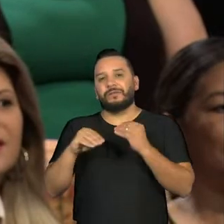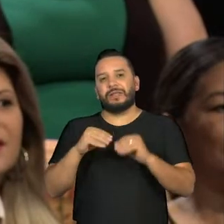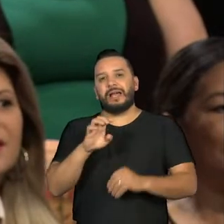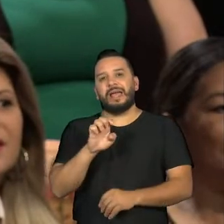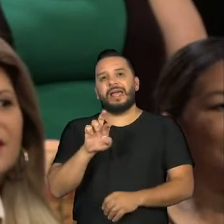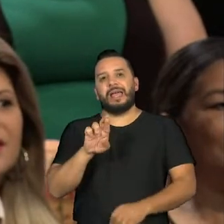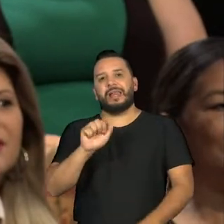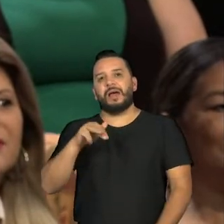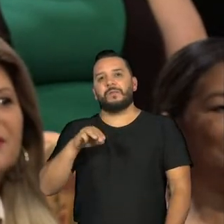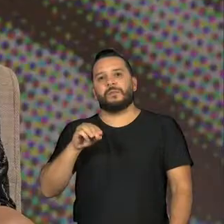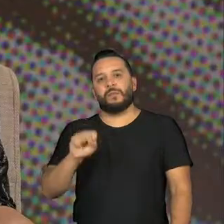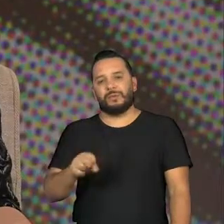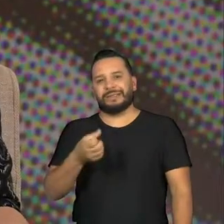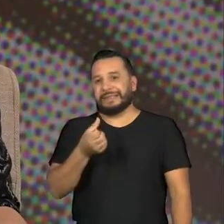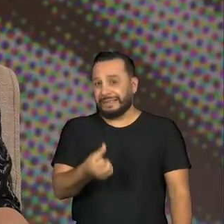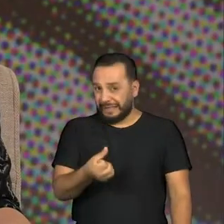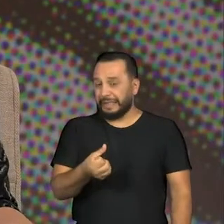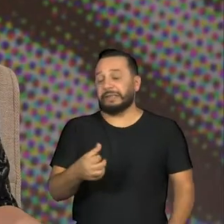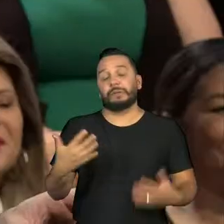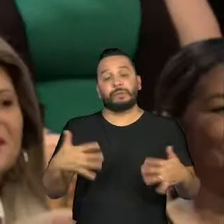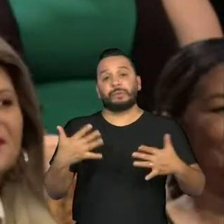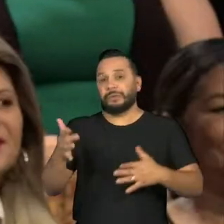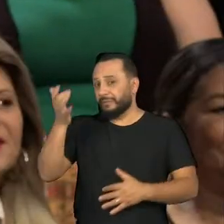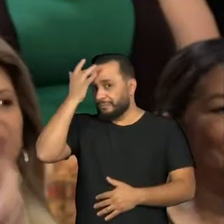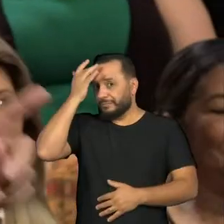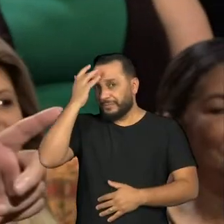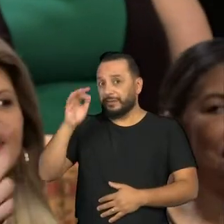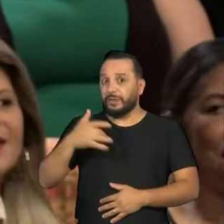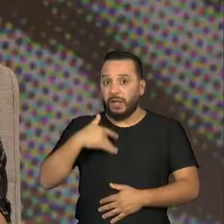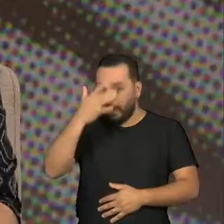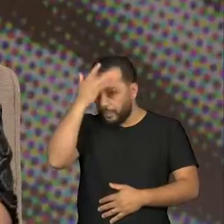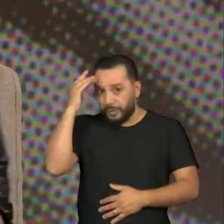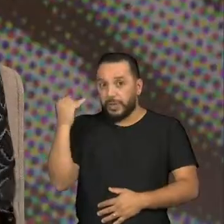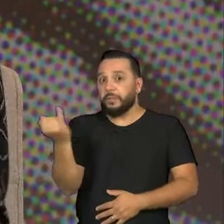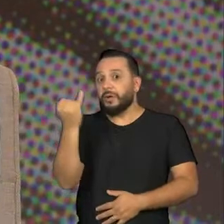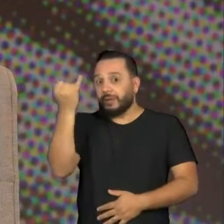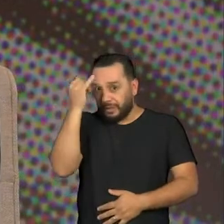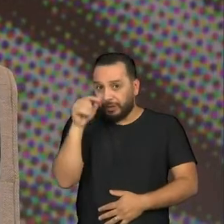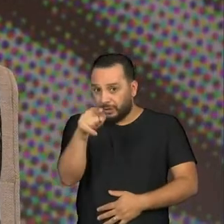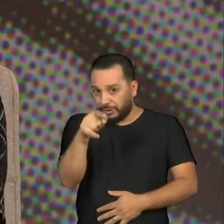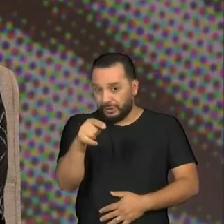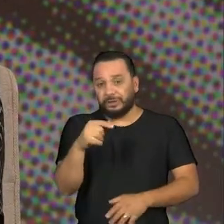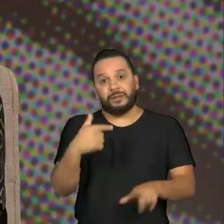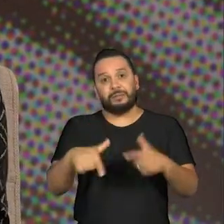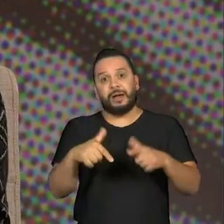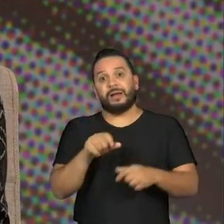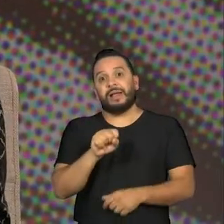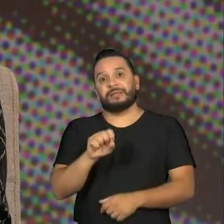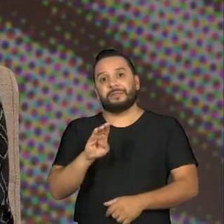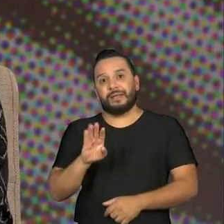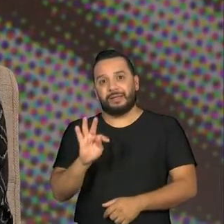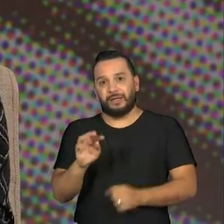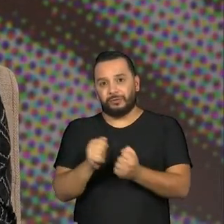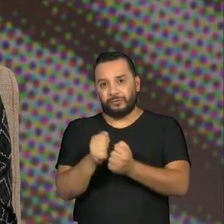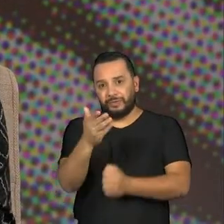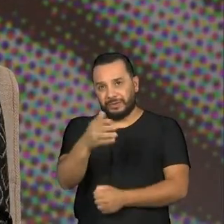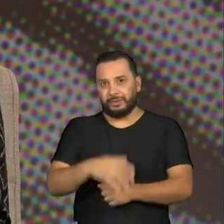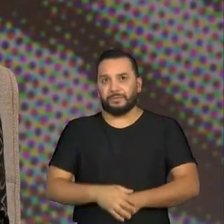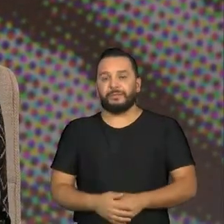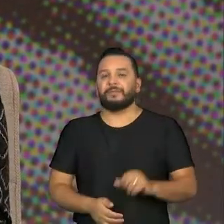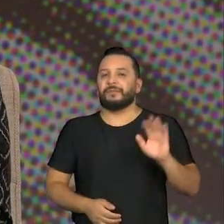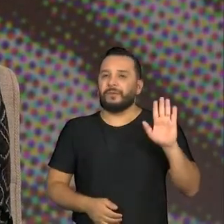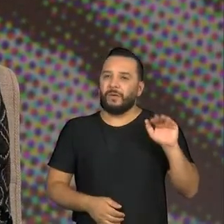uma novela marcante na época, né? Tem um depoimento de uma pessoa que foi muito importante nesse trabalho do SBT. Oi, Denise,